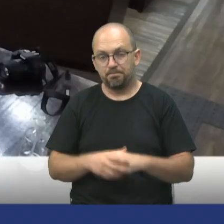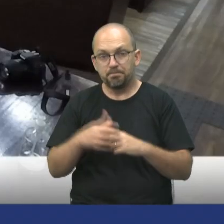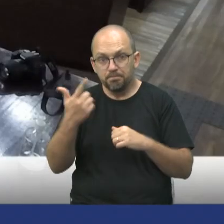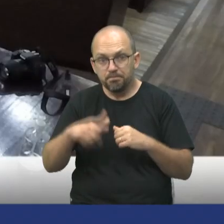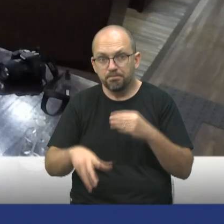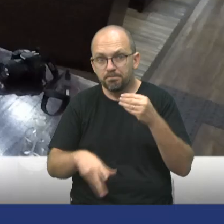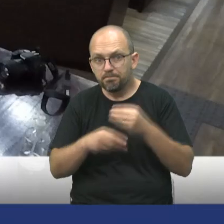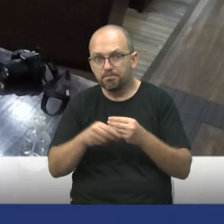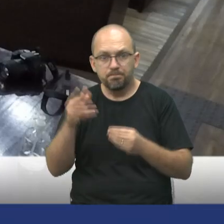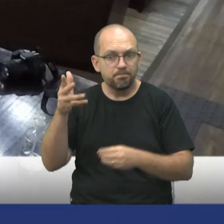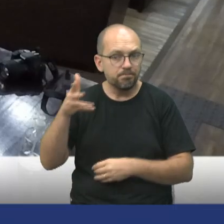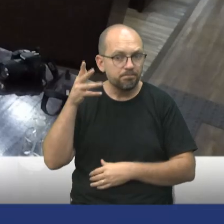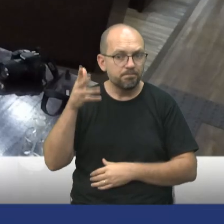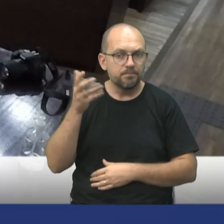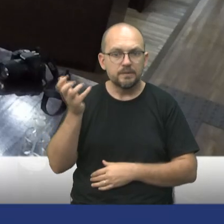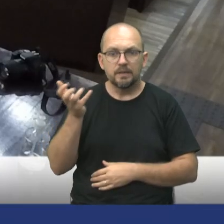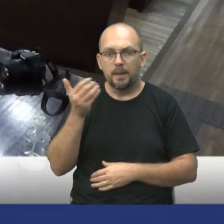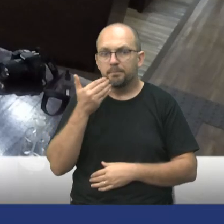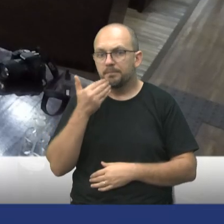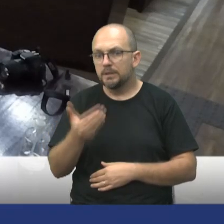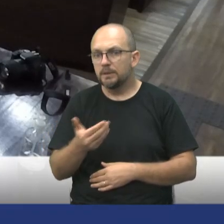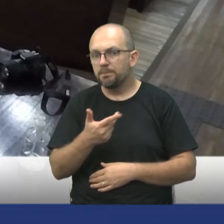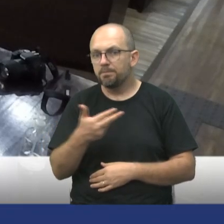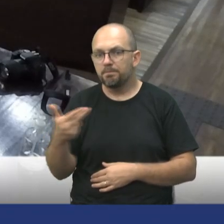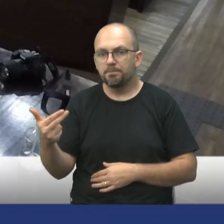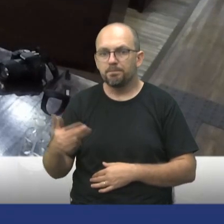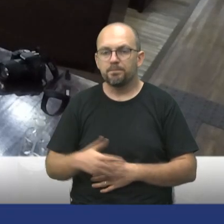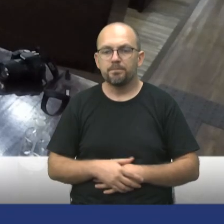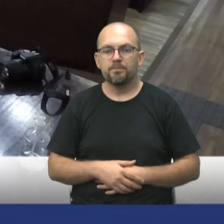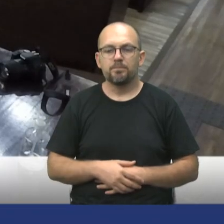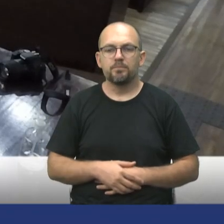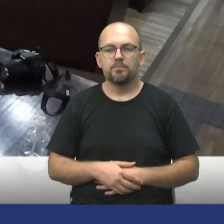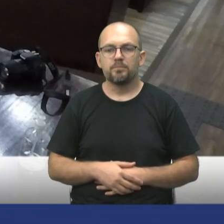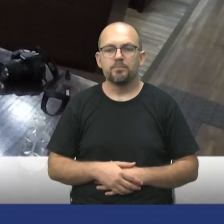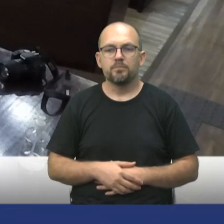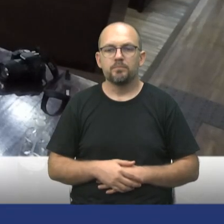da palavra, quiser fazer a reivindicação.